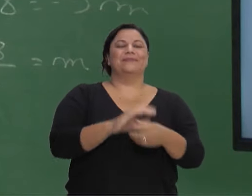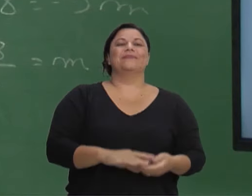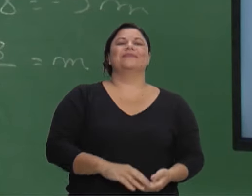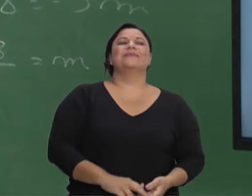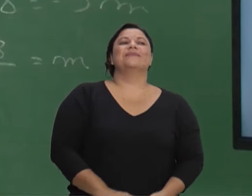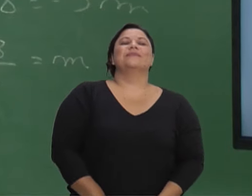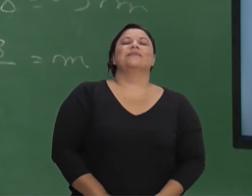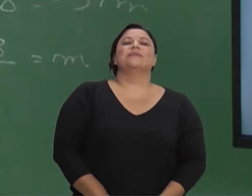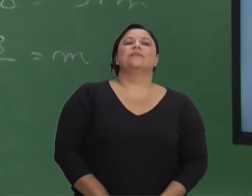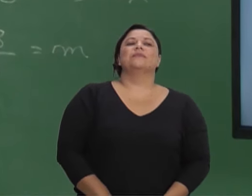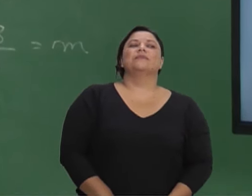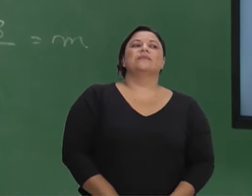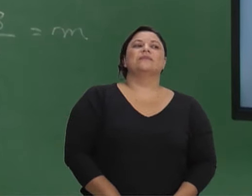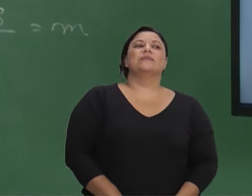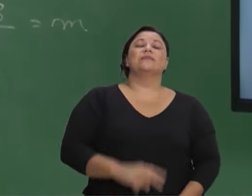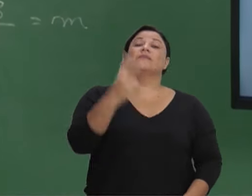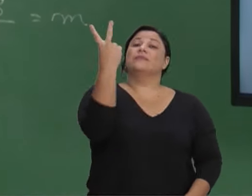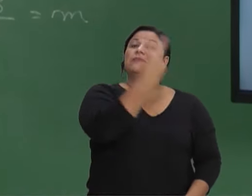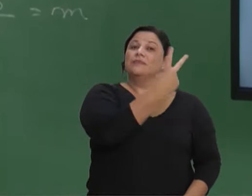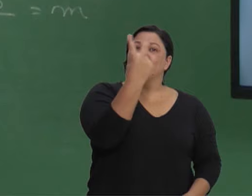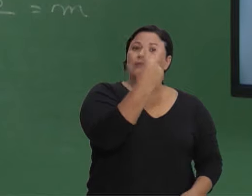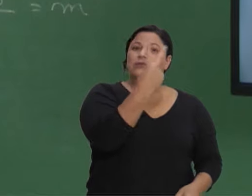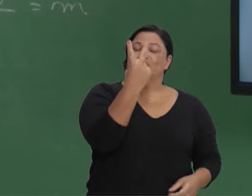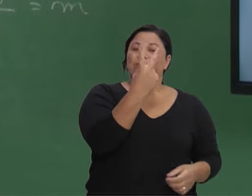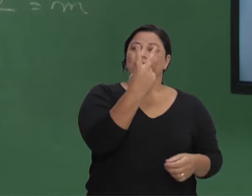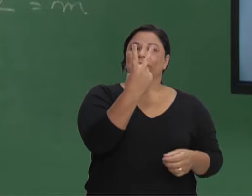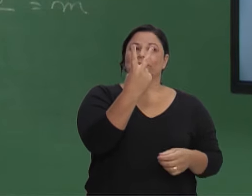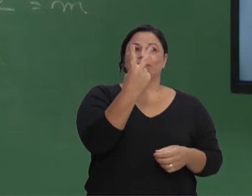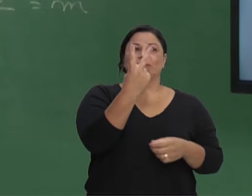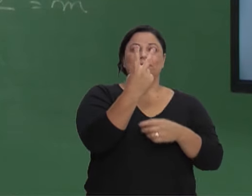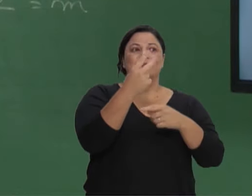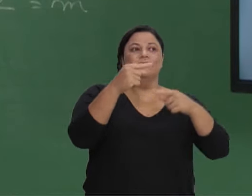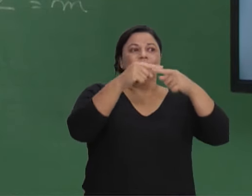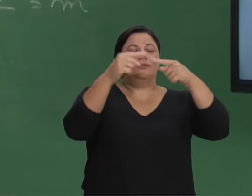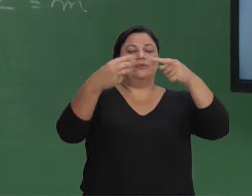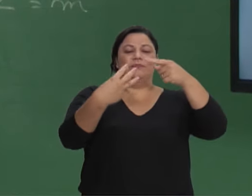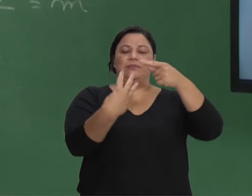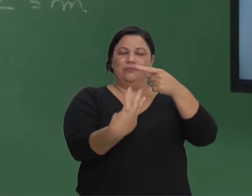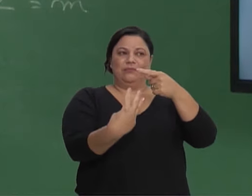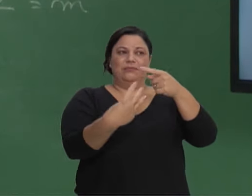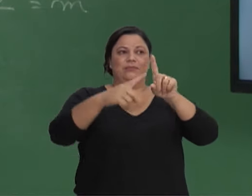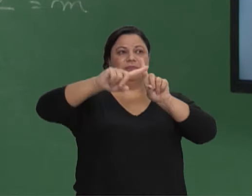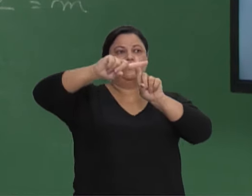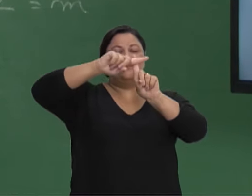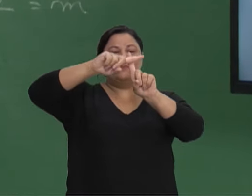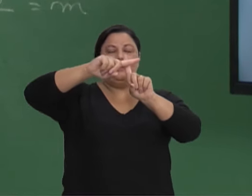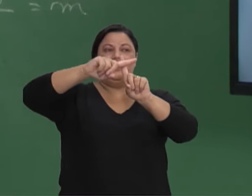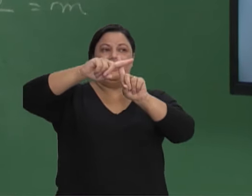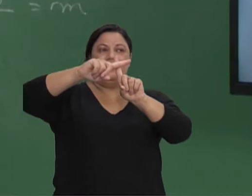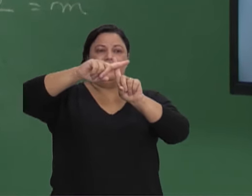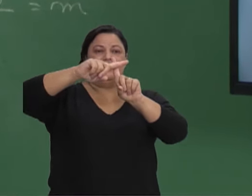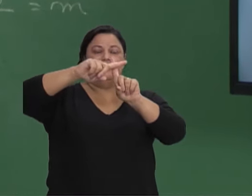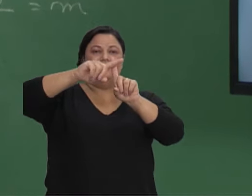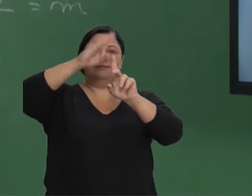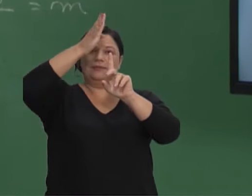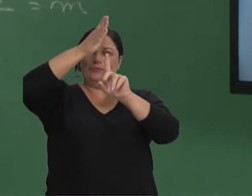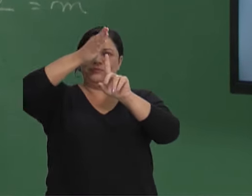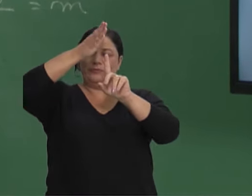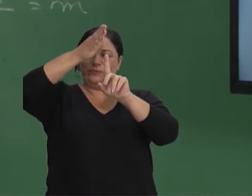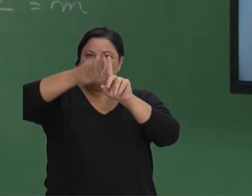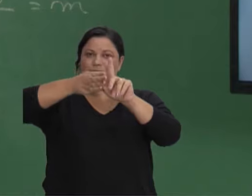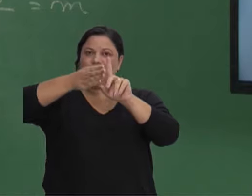22 sobre 3 mais menos